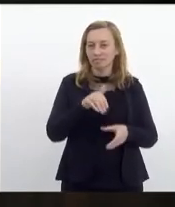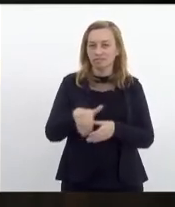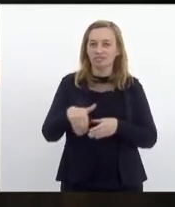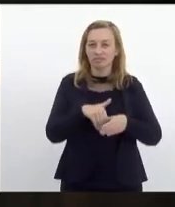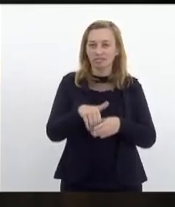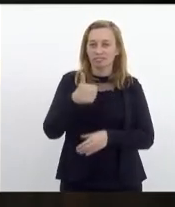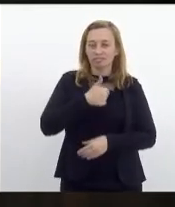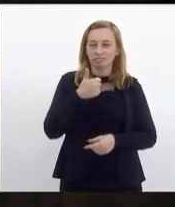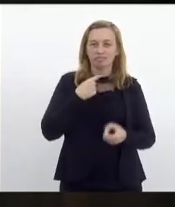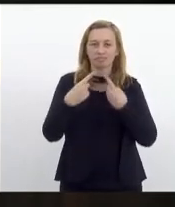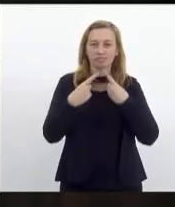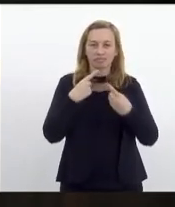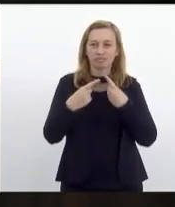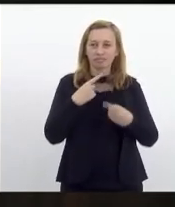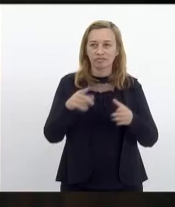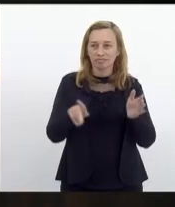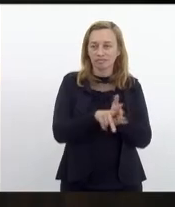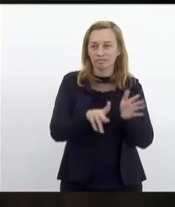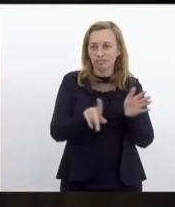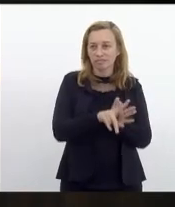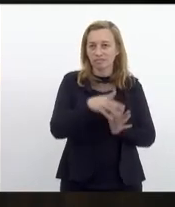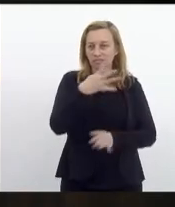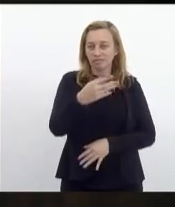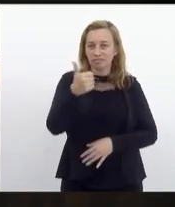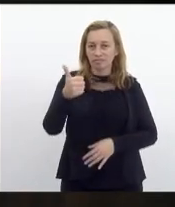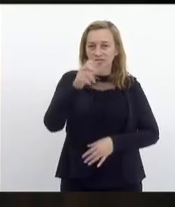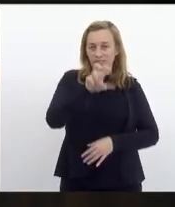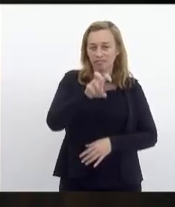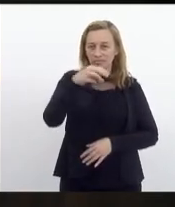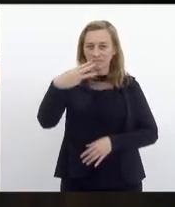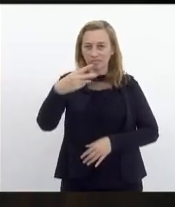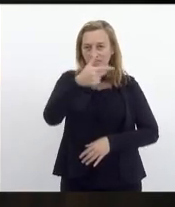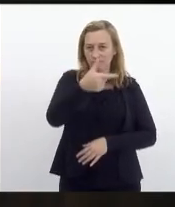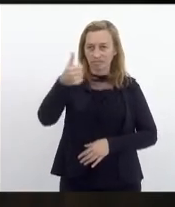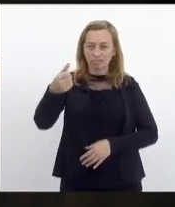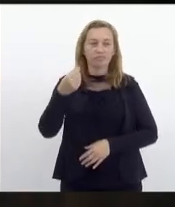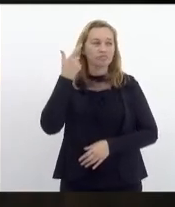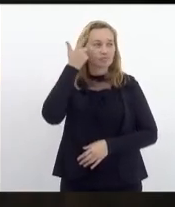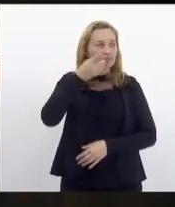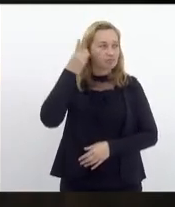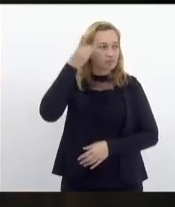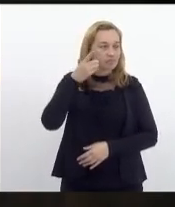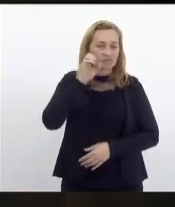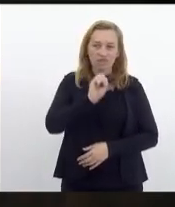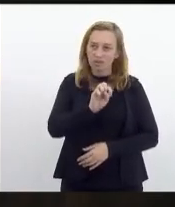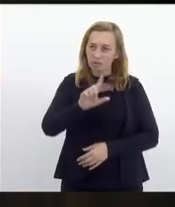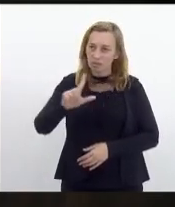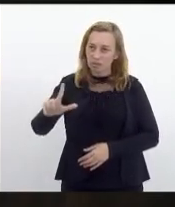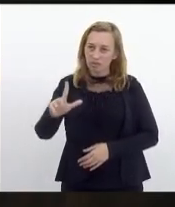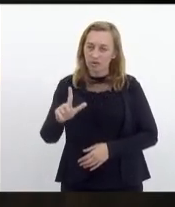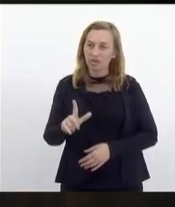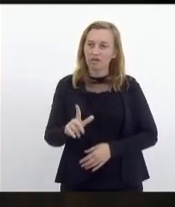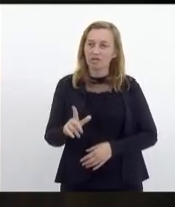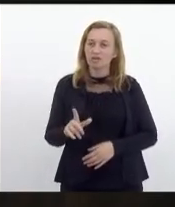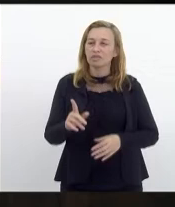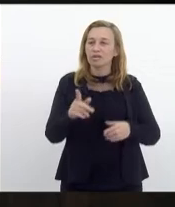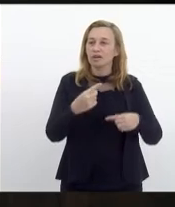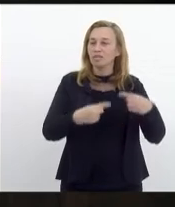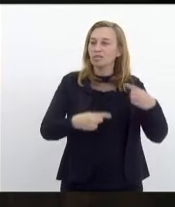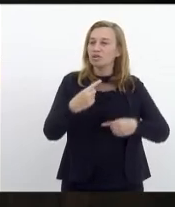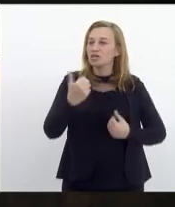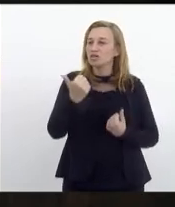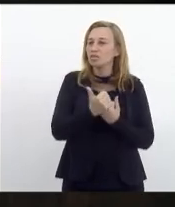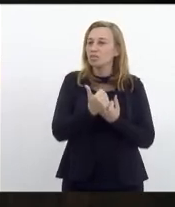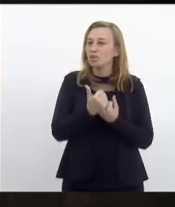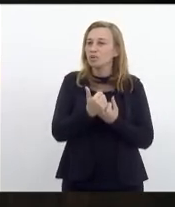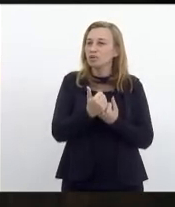votação, em primeira discussão, projeto de lei 4153 de 21. De autoria do deputado Samuel Malafaia, que institui a Política Estadual de Apoio